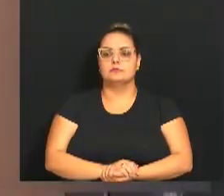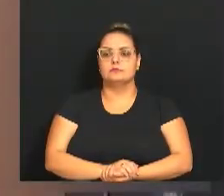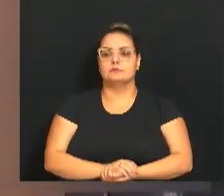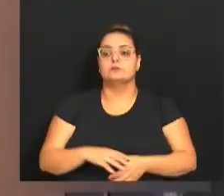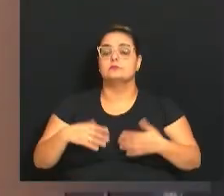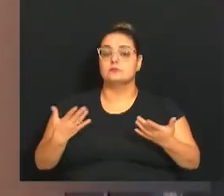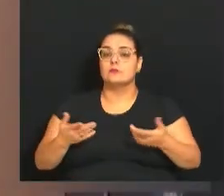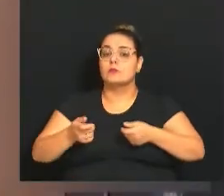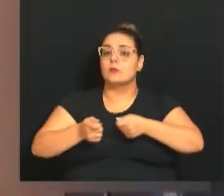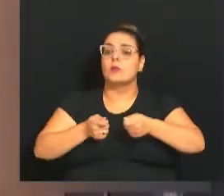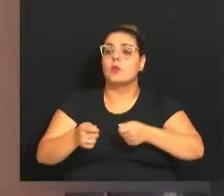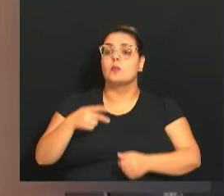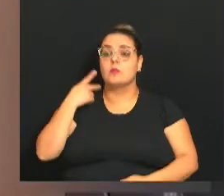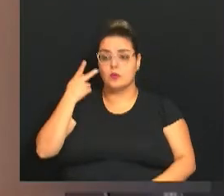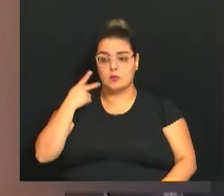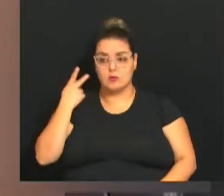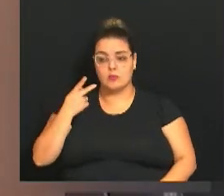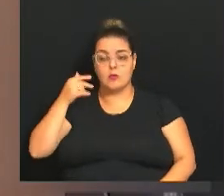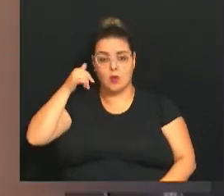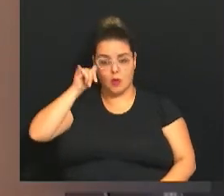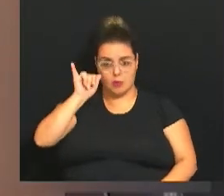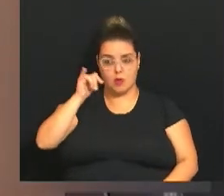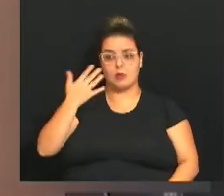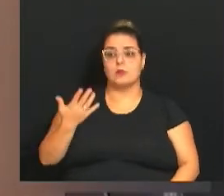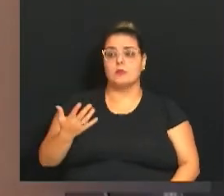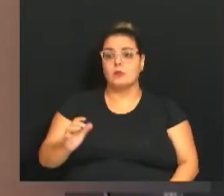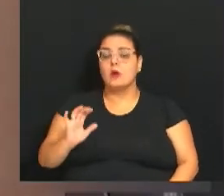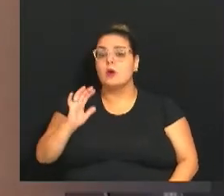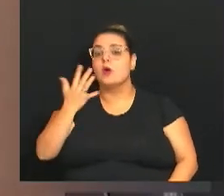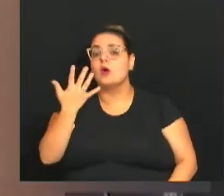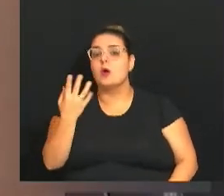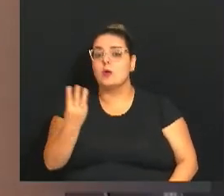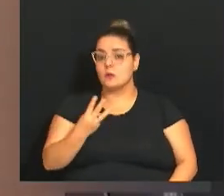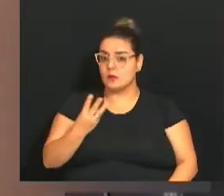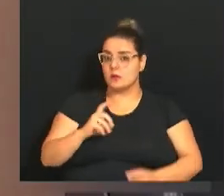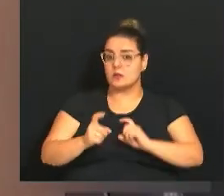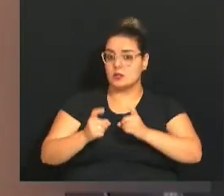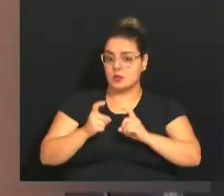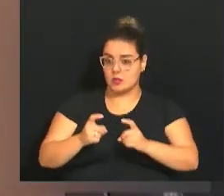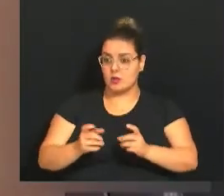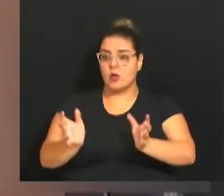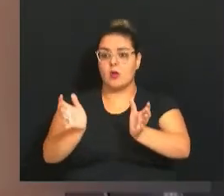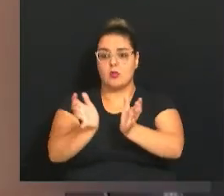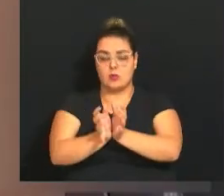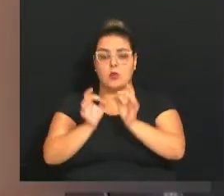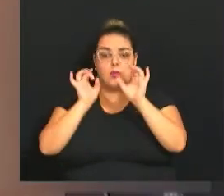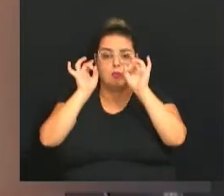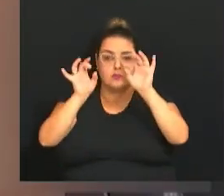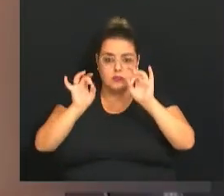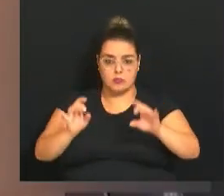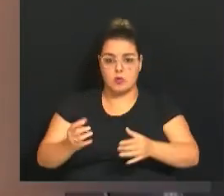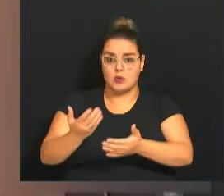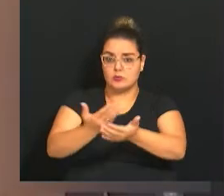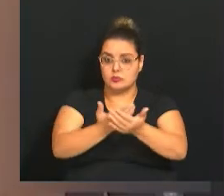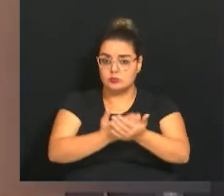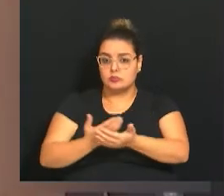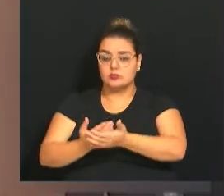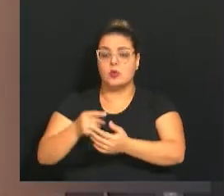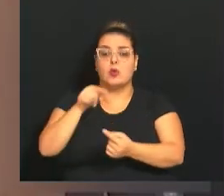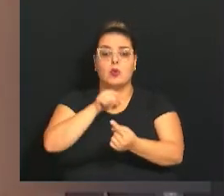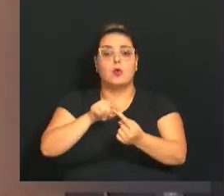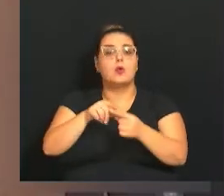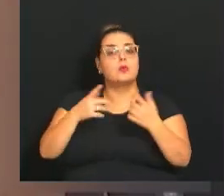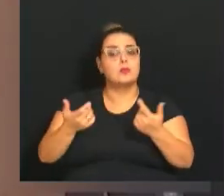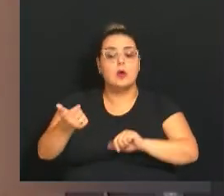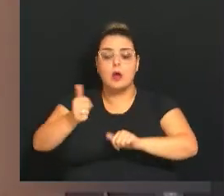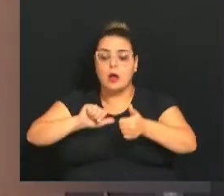Comandada pelo vereador Paulo Búfalo, foi realizada a 3ª reunião da Comissão Especial de Estudos com a finalidade de